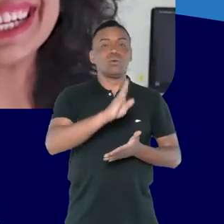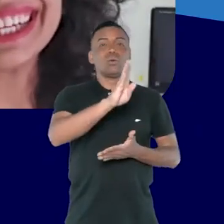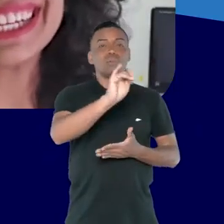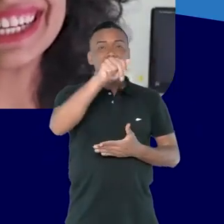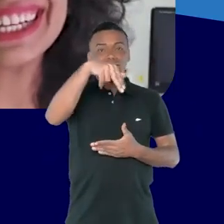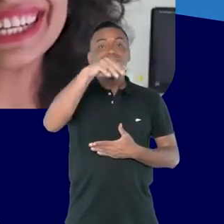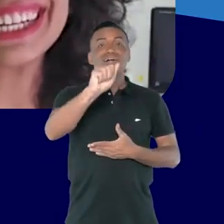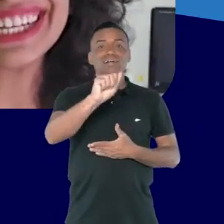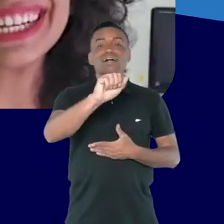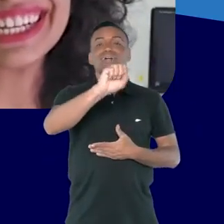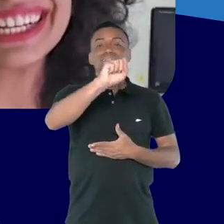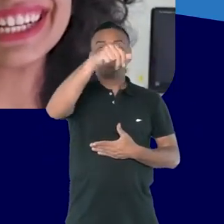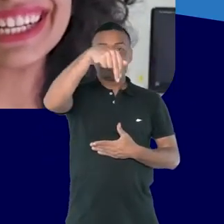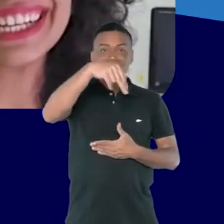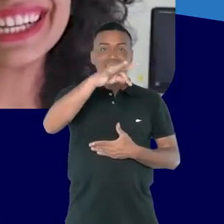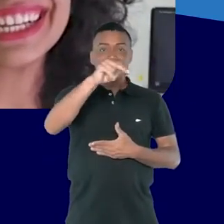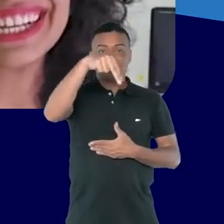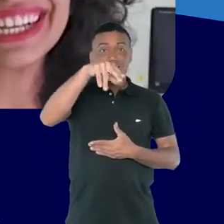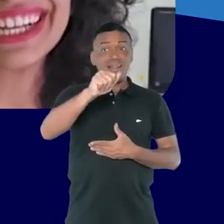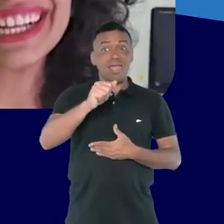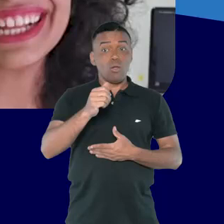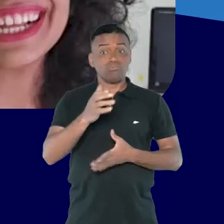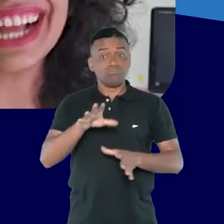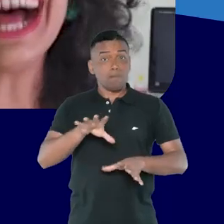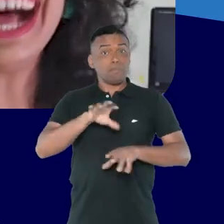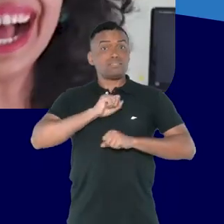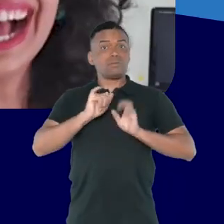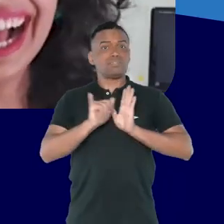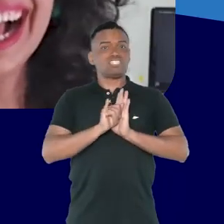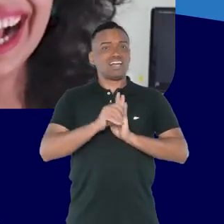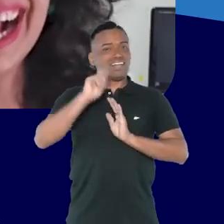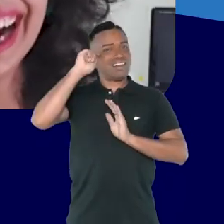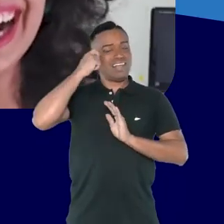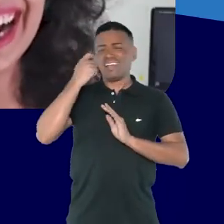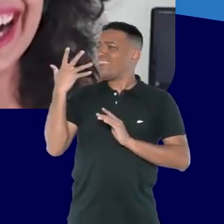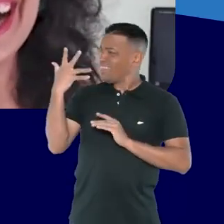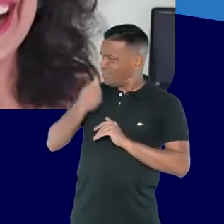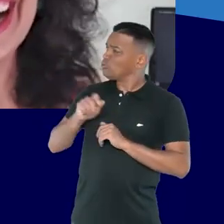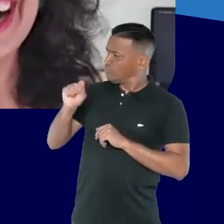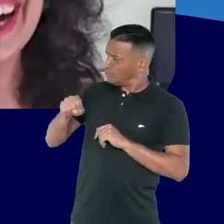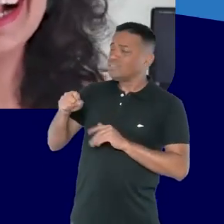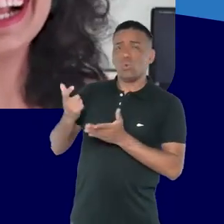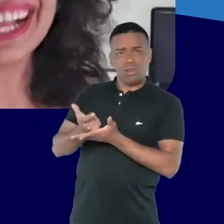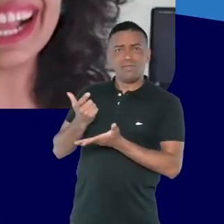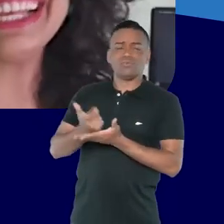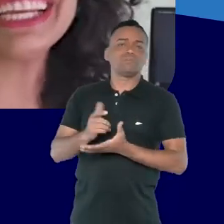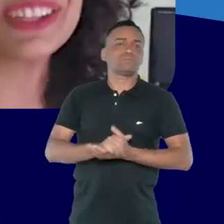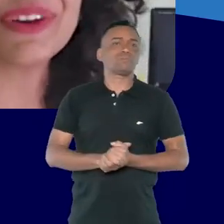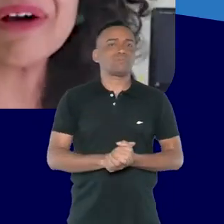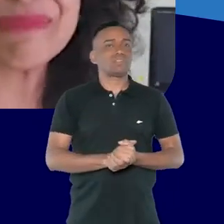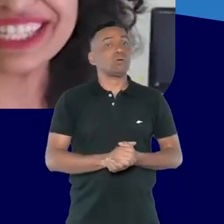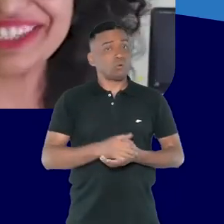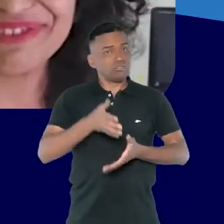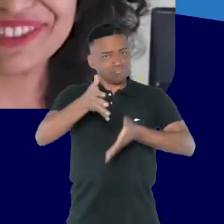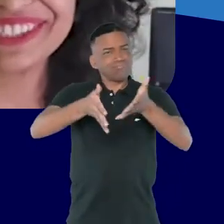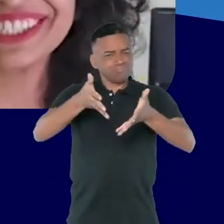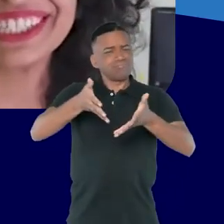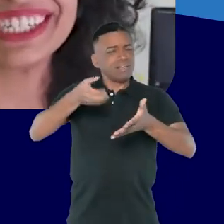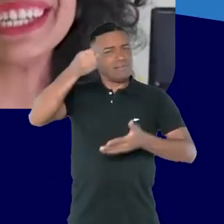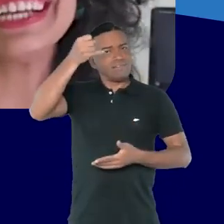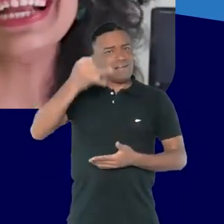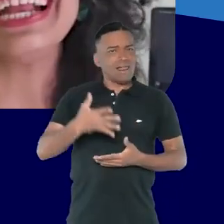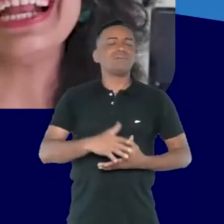é tão legal, que é até o título do livro da Bianca Santana, né? Quando me descobri negra, que é lindo. E lindo, eu amo esse